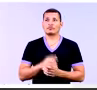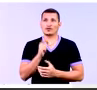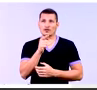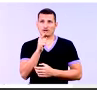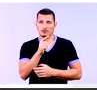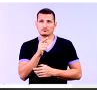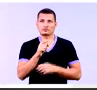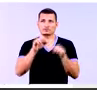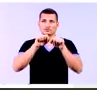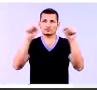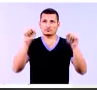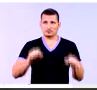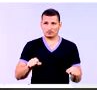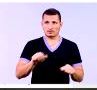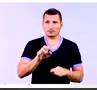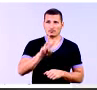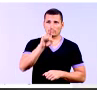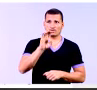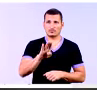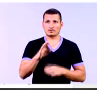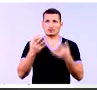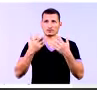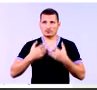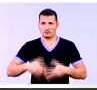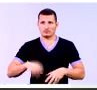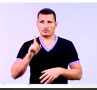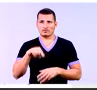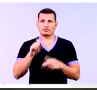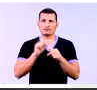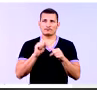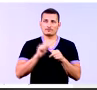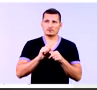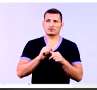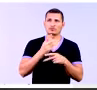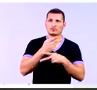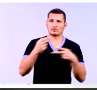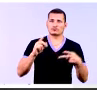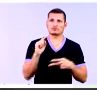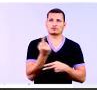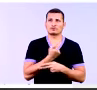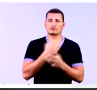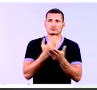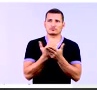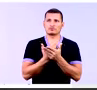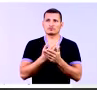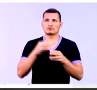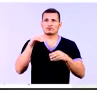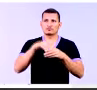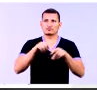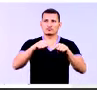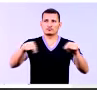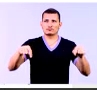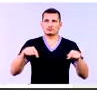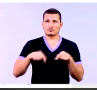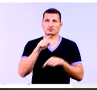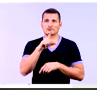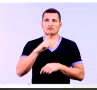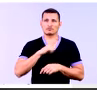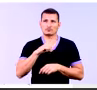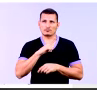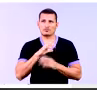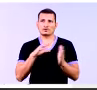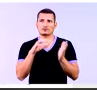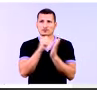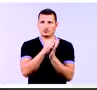vocês estão vendo agora, ele foi um sistema feito com os recursos que nós estudamos em sala. Então ele tem um cadastro, que